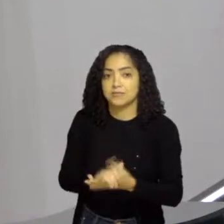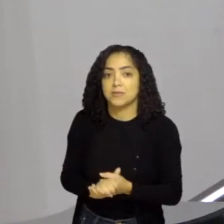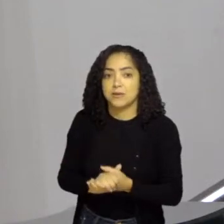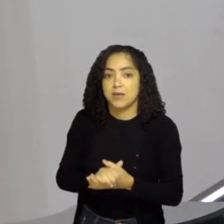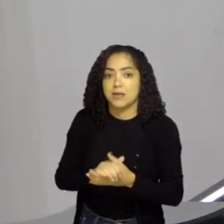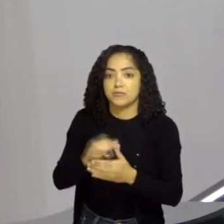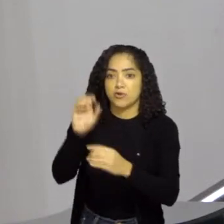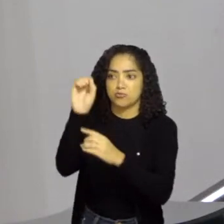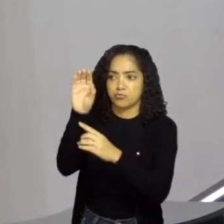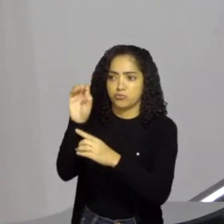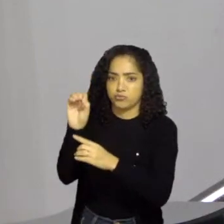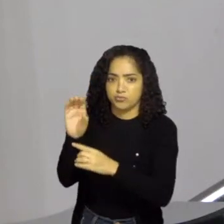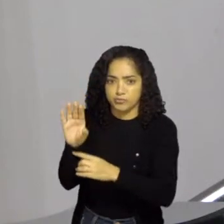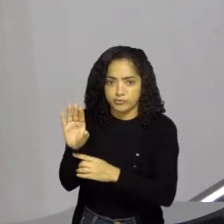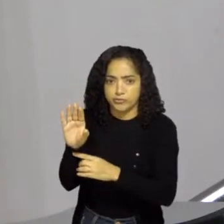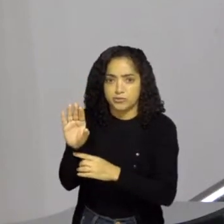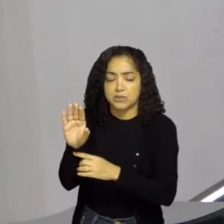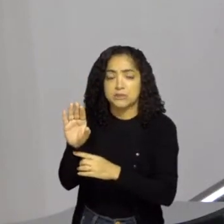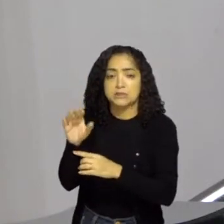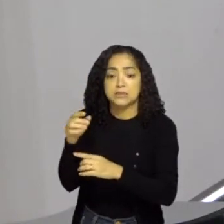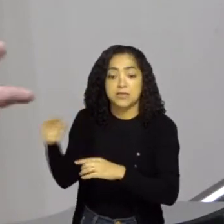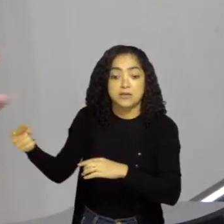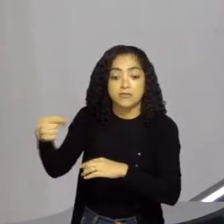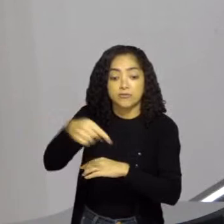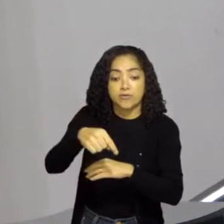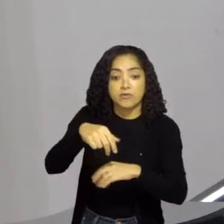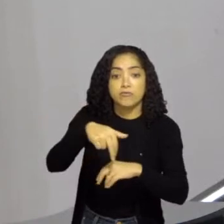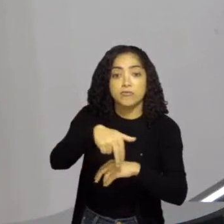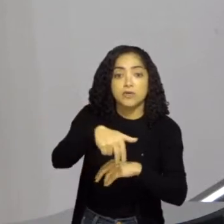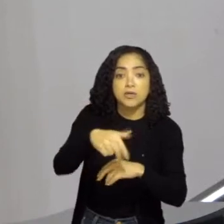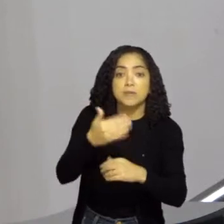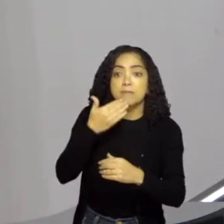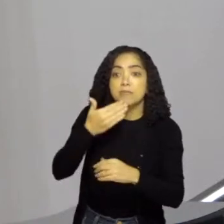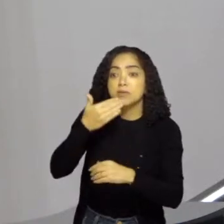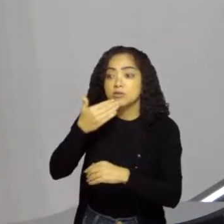sinaleira aqui da Assembleia pedir